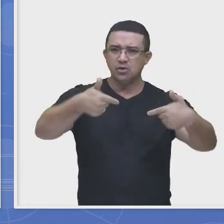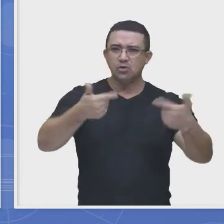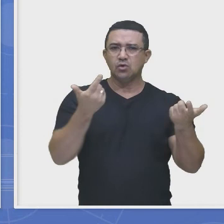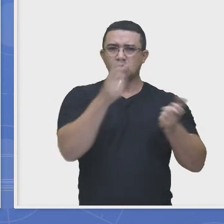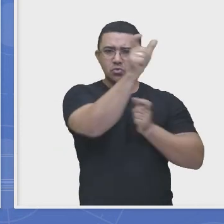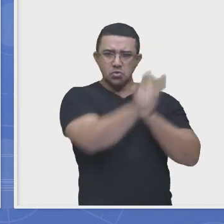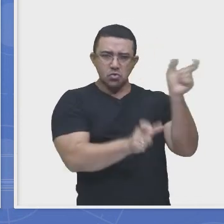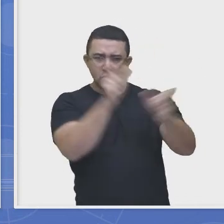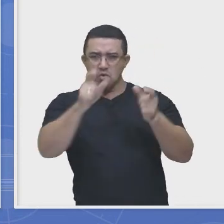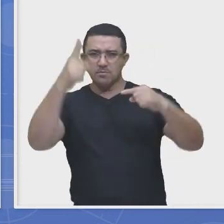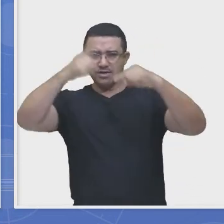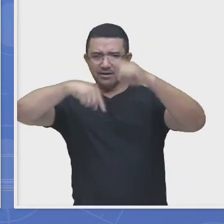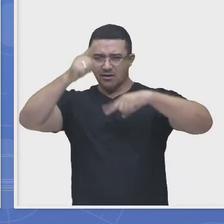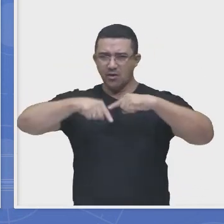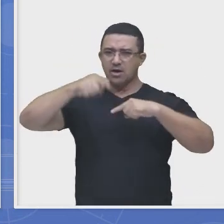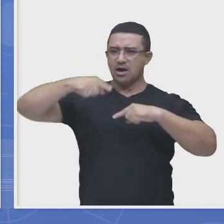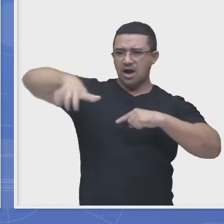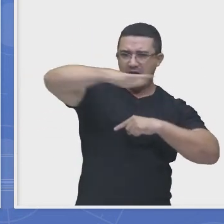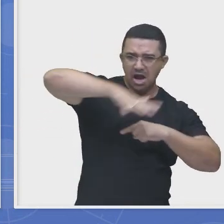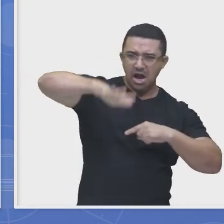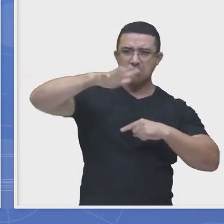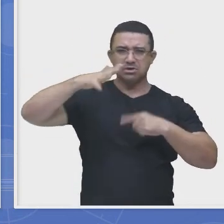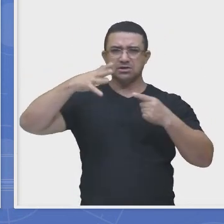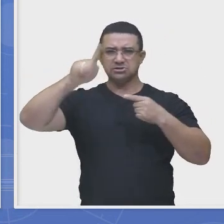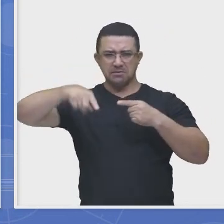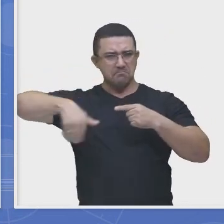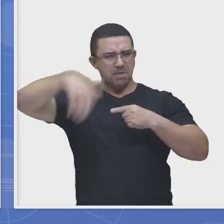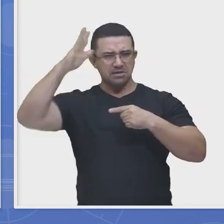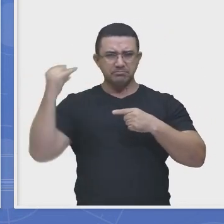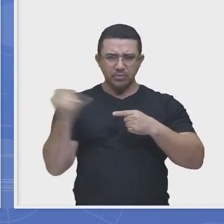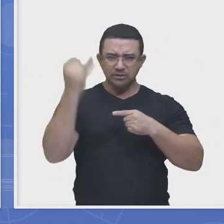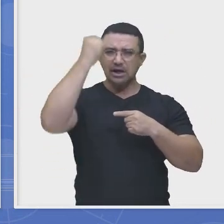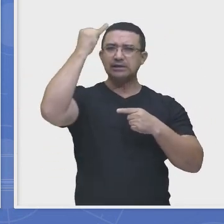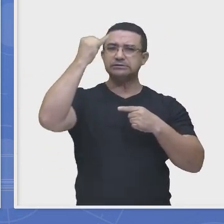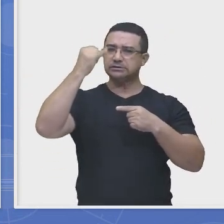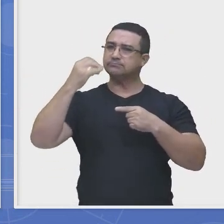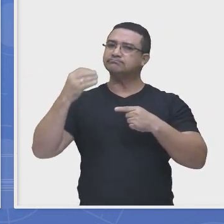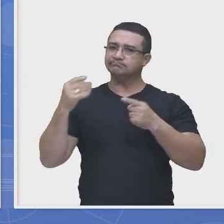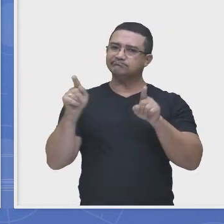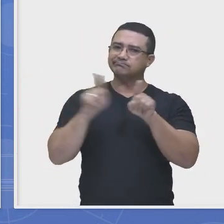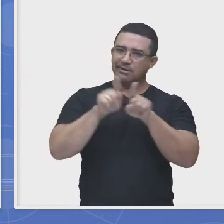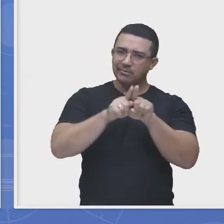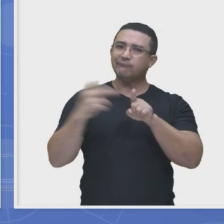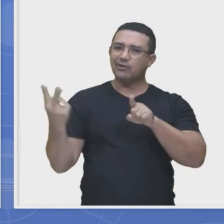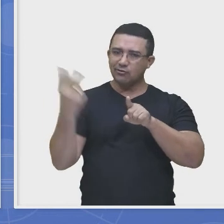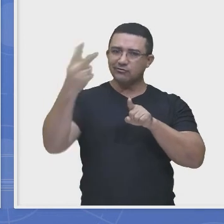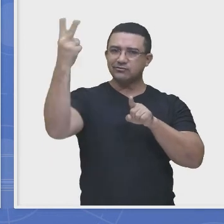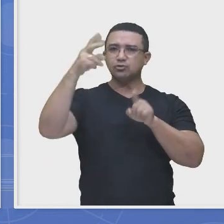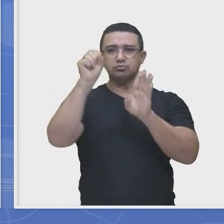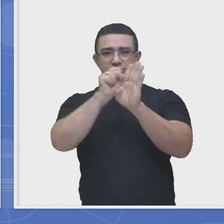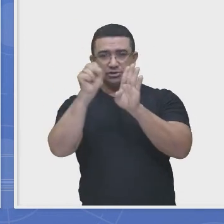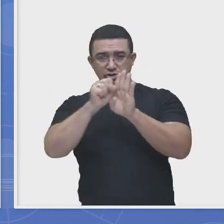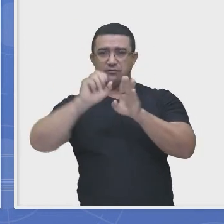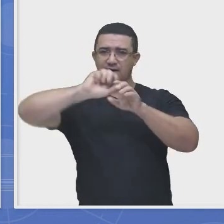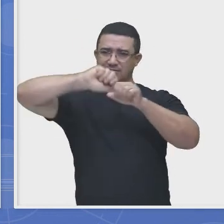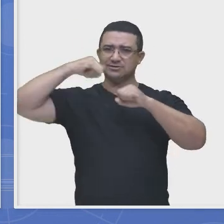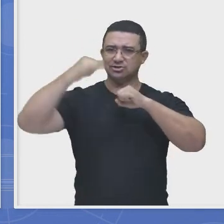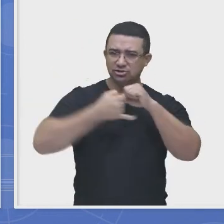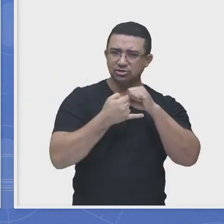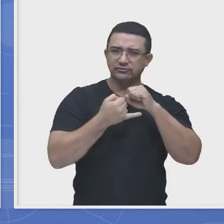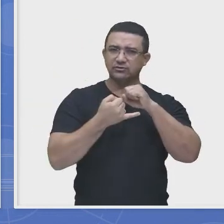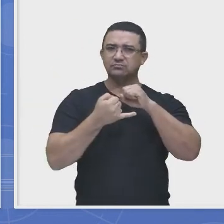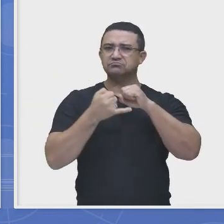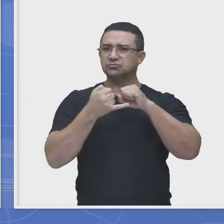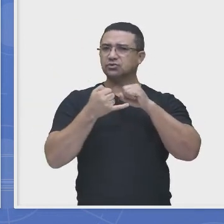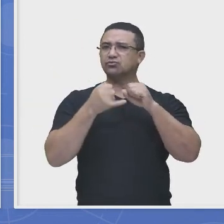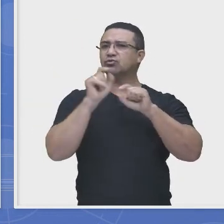mais importantes, são valorização de substantivos e de adjetivos que ocupam lugar de destaque na frase? Não, aqui eu estou